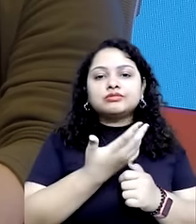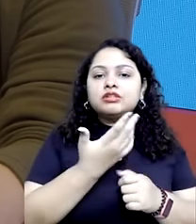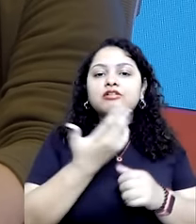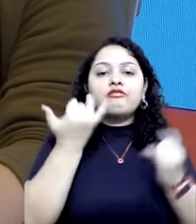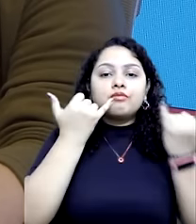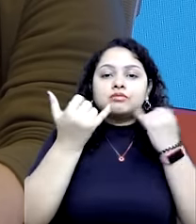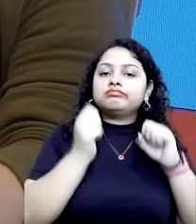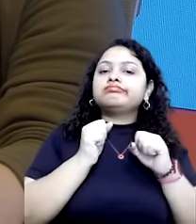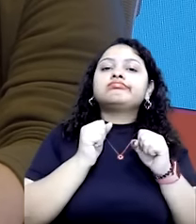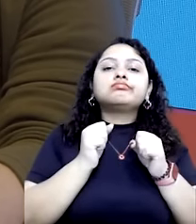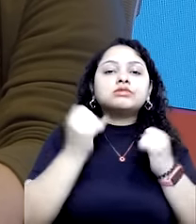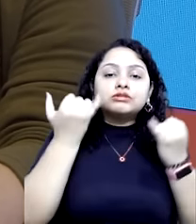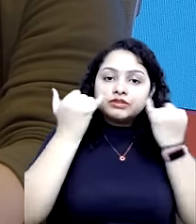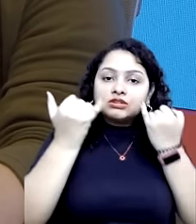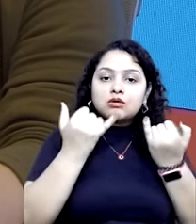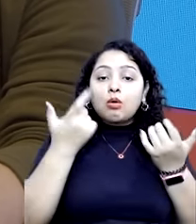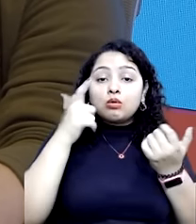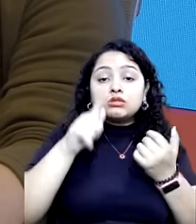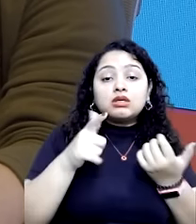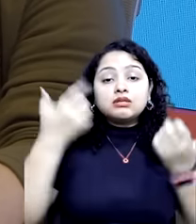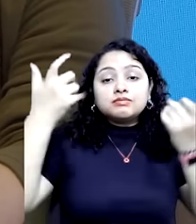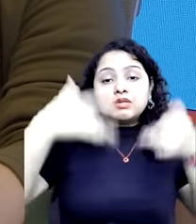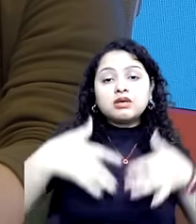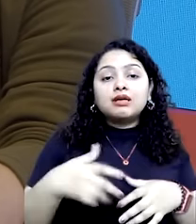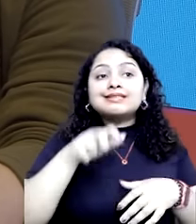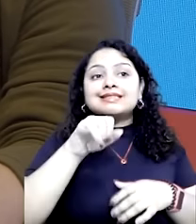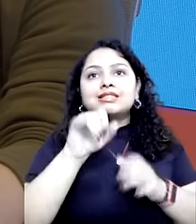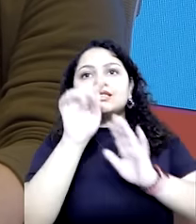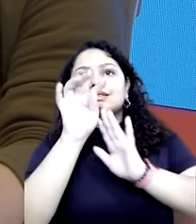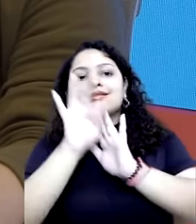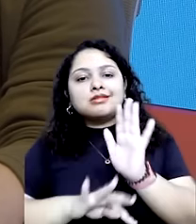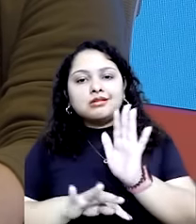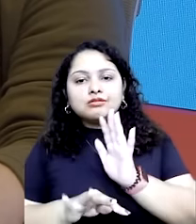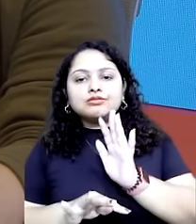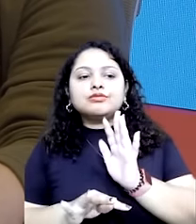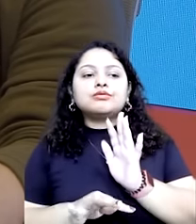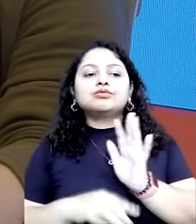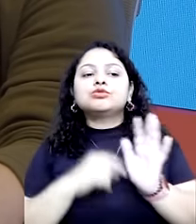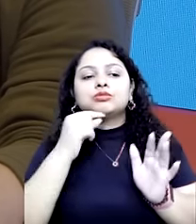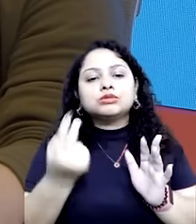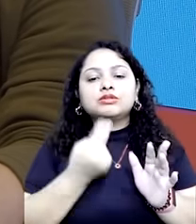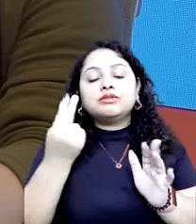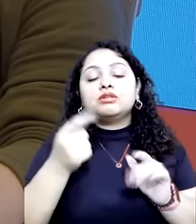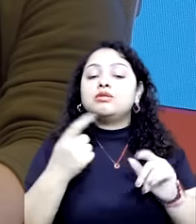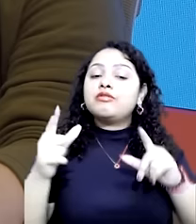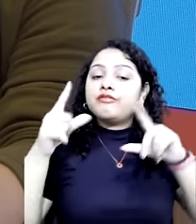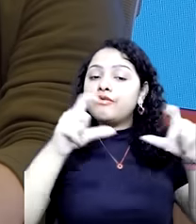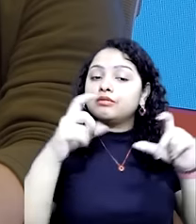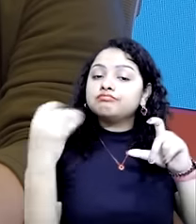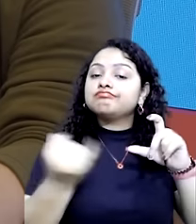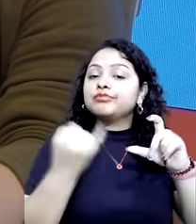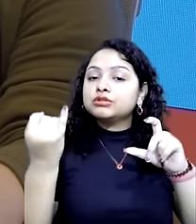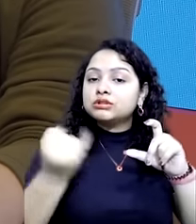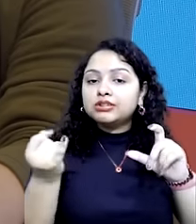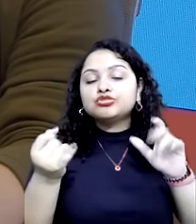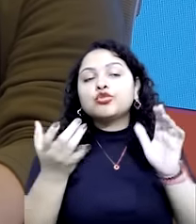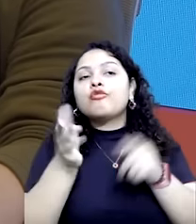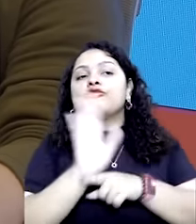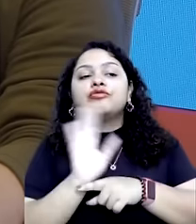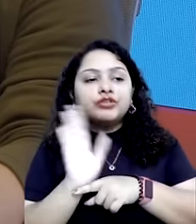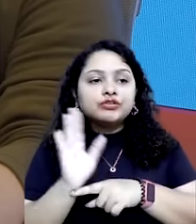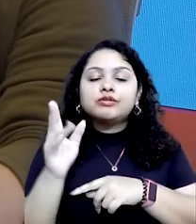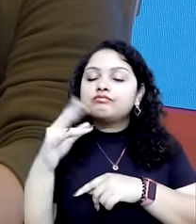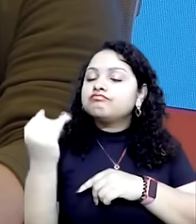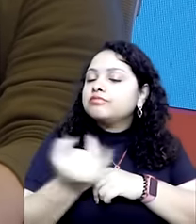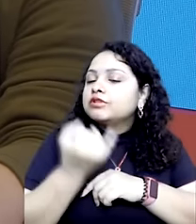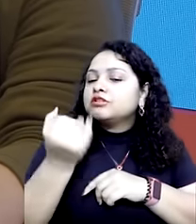informações que se fosse escrever aquilo né não seria possível então as imagens são muito importantes tanto foto quanto vídeo